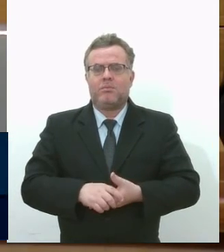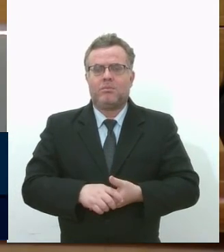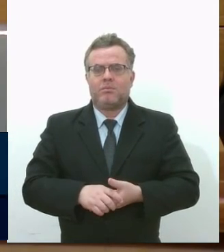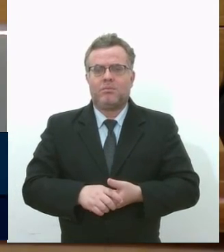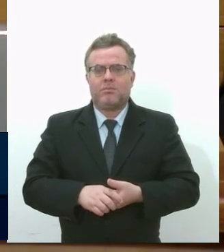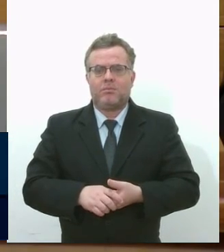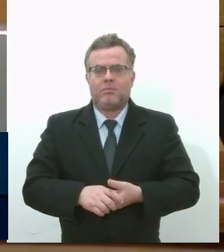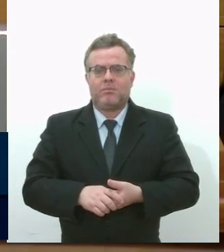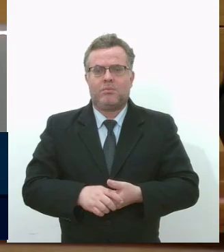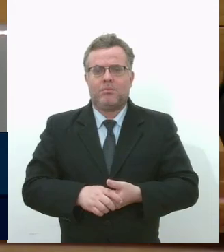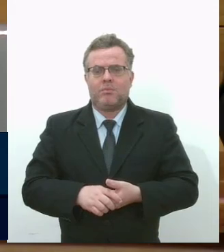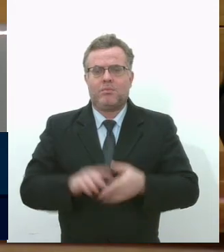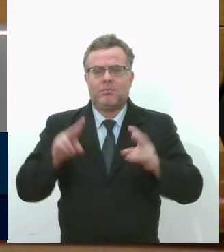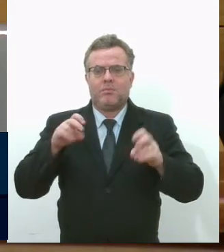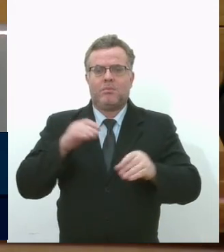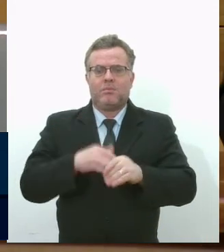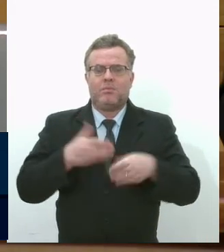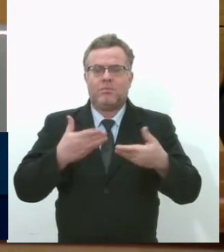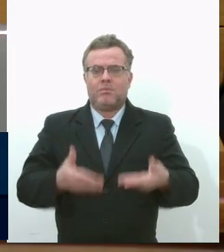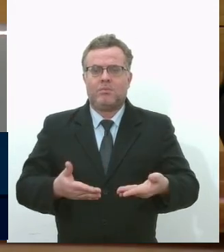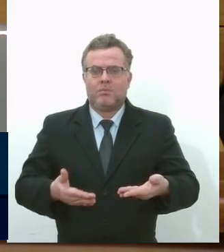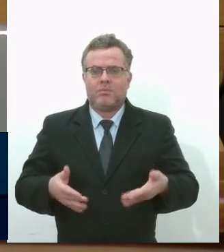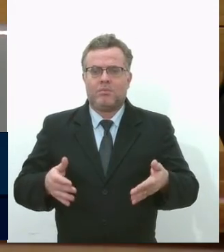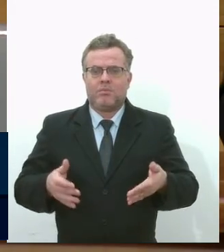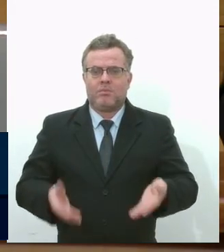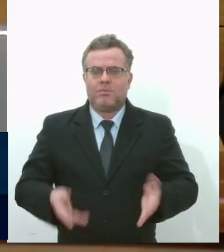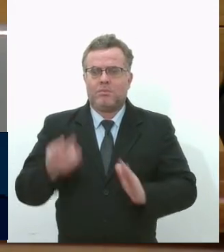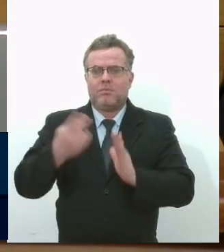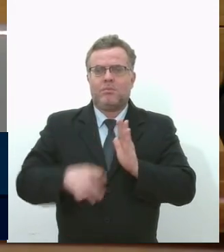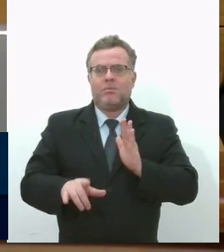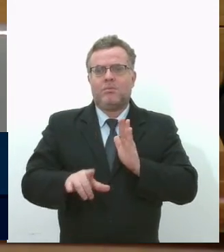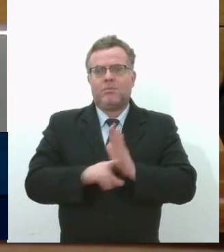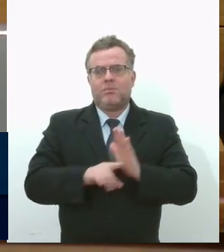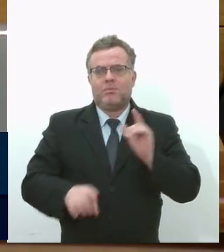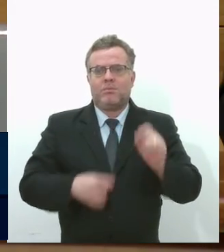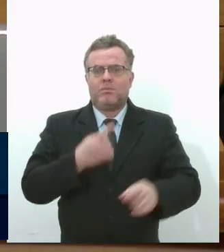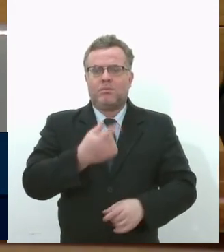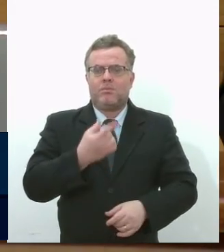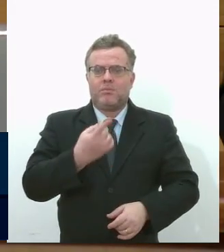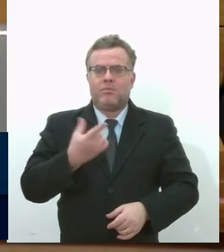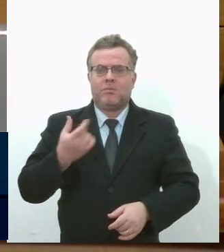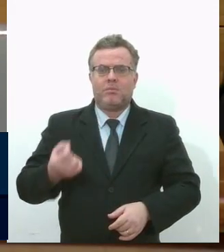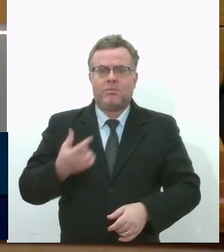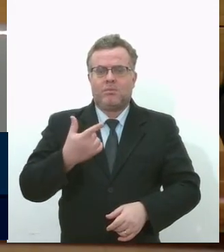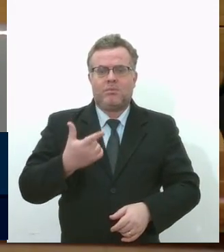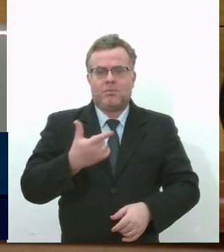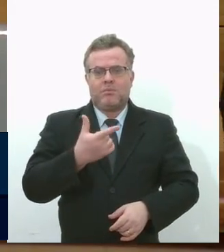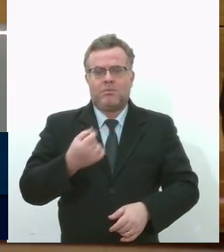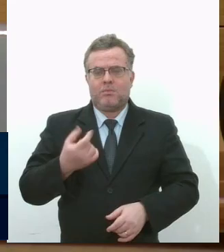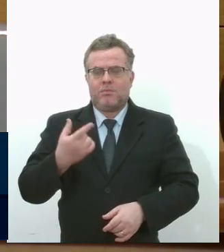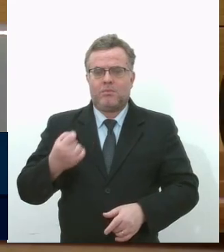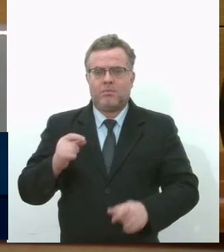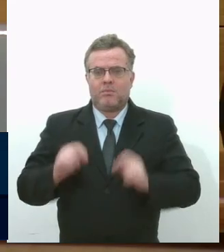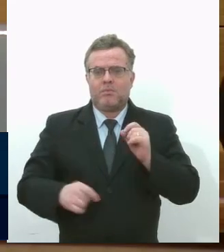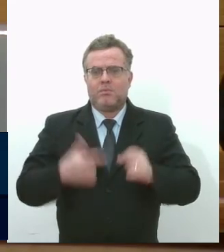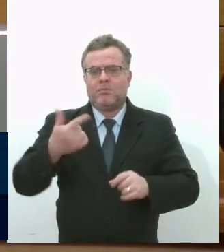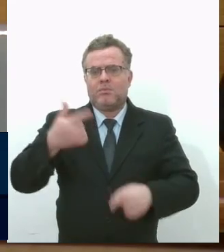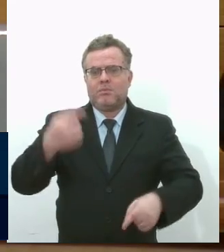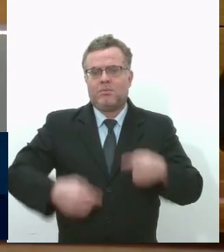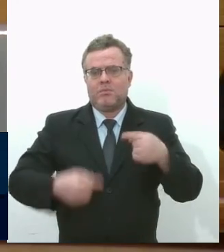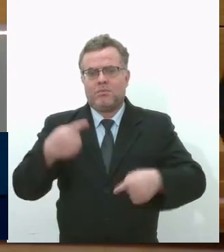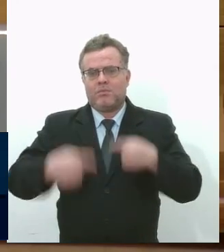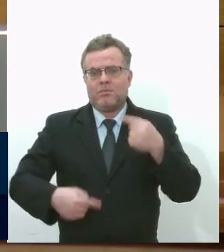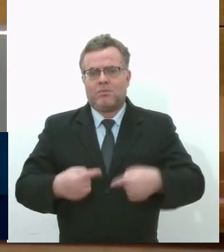da hora do dia. É o projeto de lei ordinária número 120/2020, que é em segunda discussão, que é a LDO.